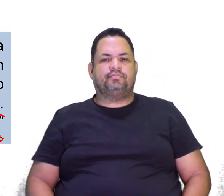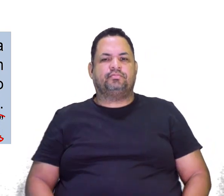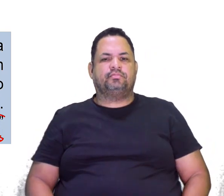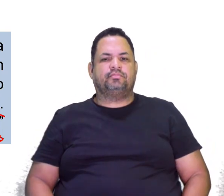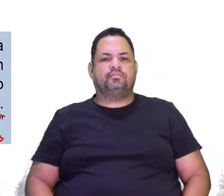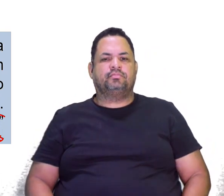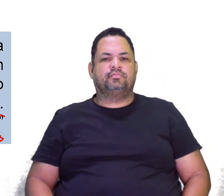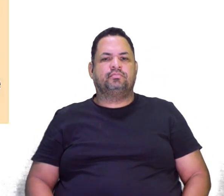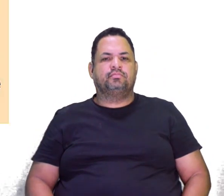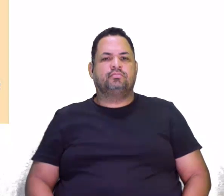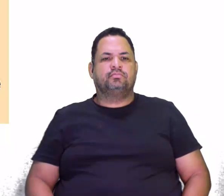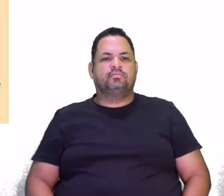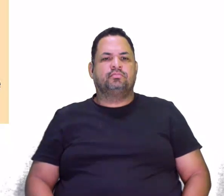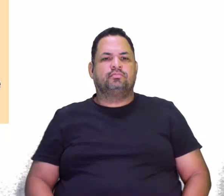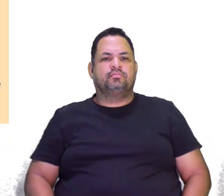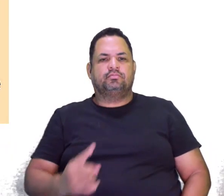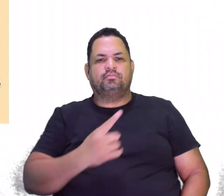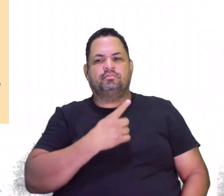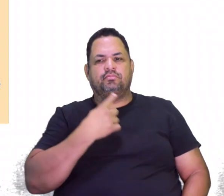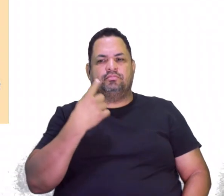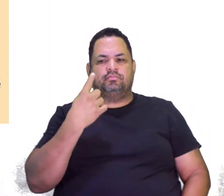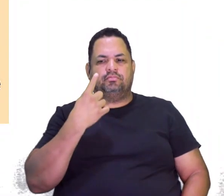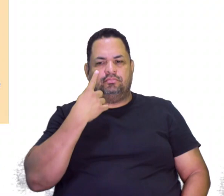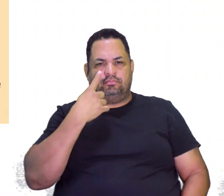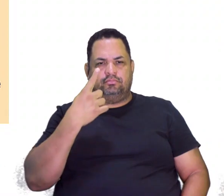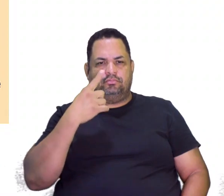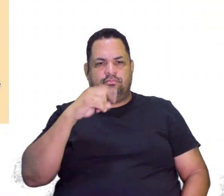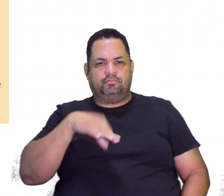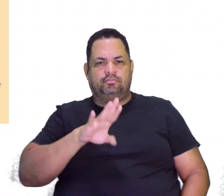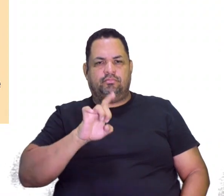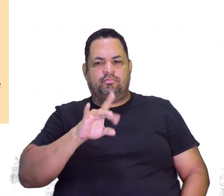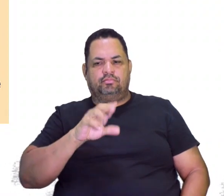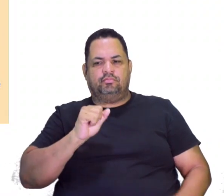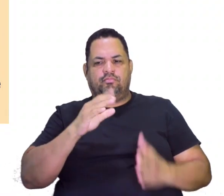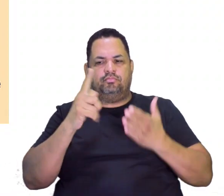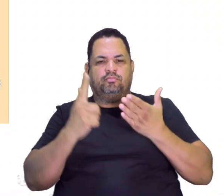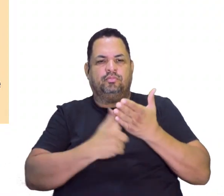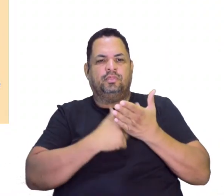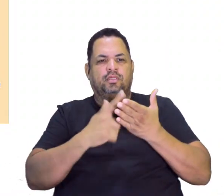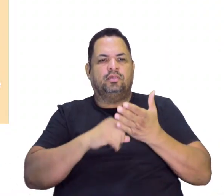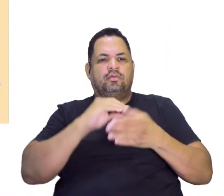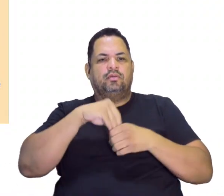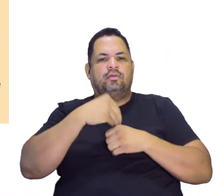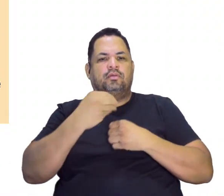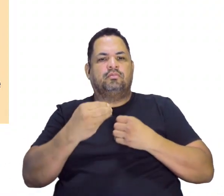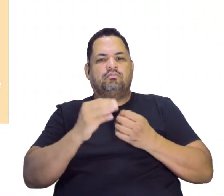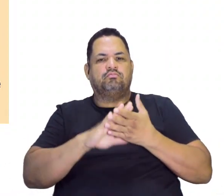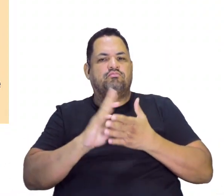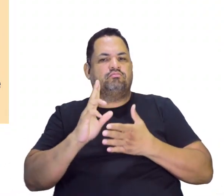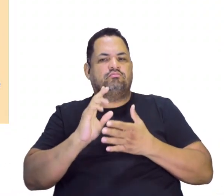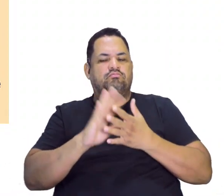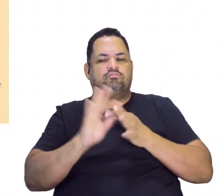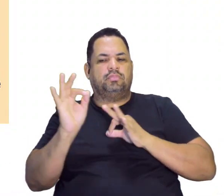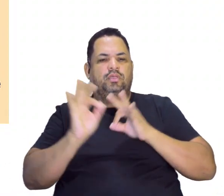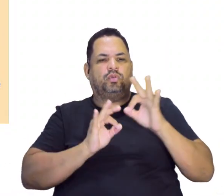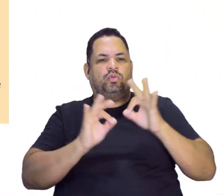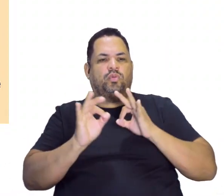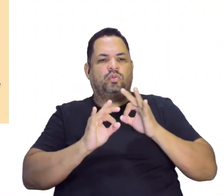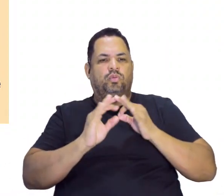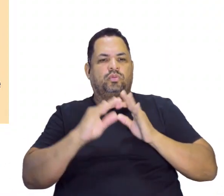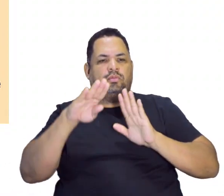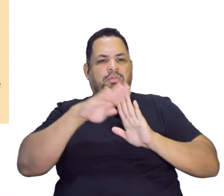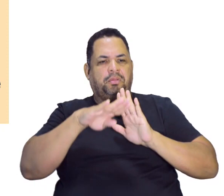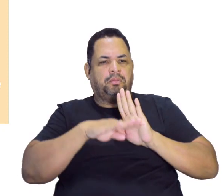isso então nós vemos que macunaima é uma obra atemporal não segue ordem cronológica